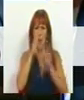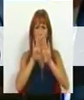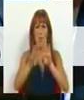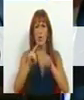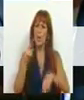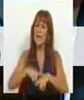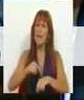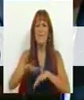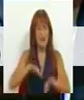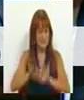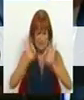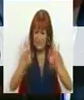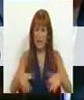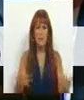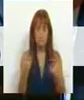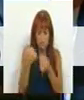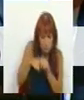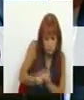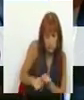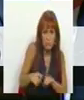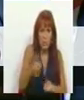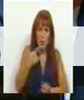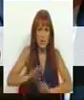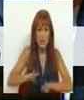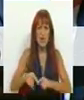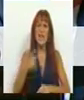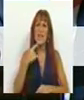quando chega à altura de fazer o mesmo, enfiaram o saco novamente.